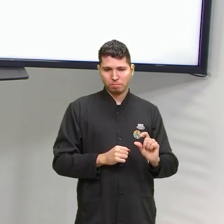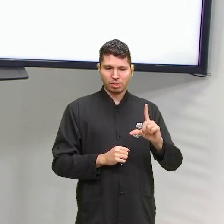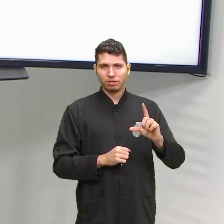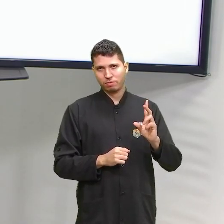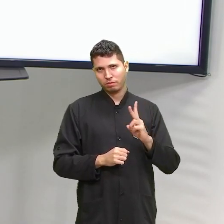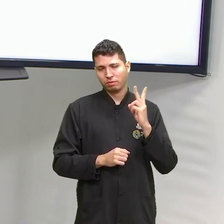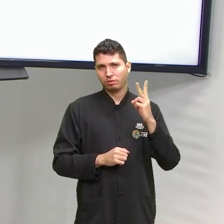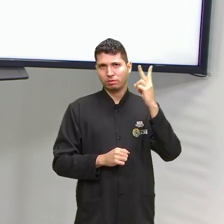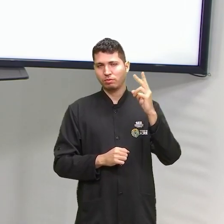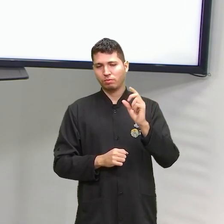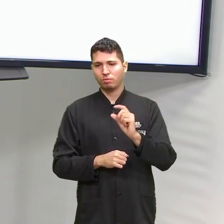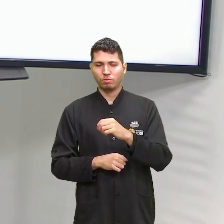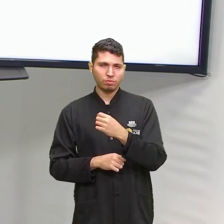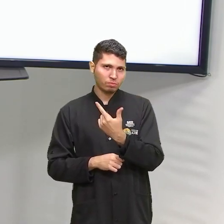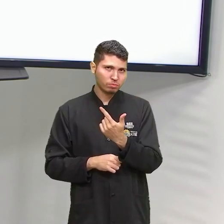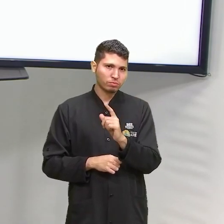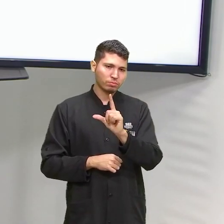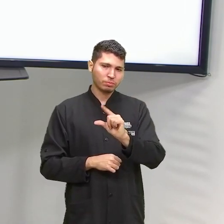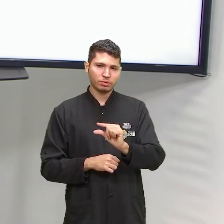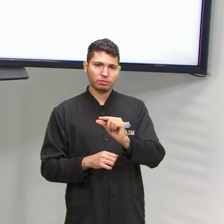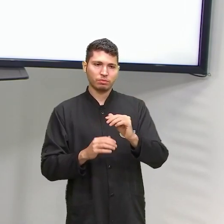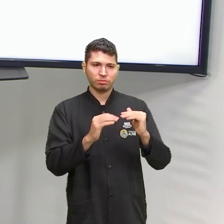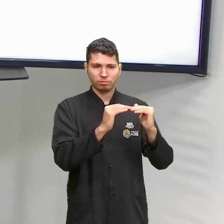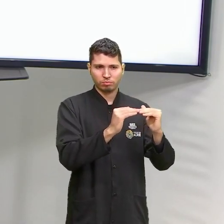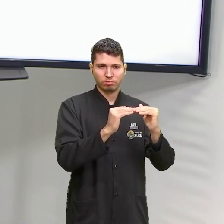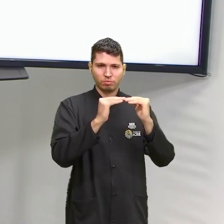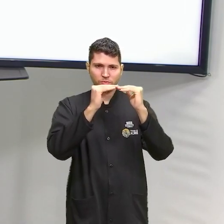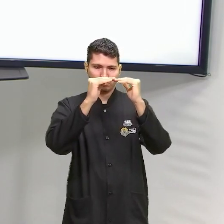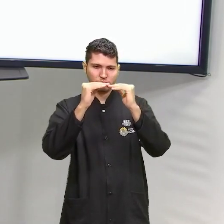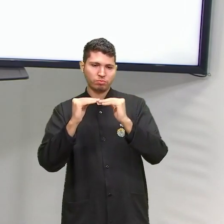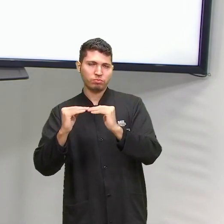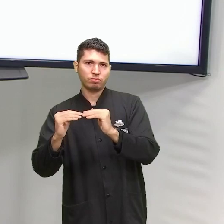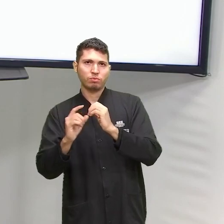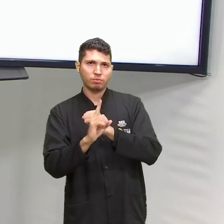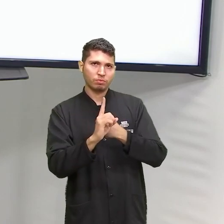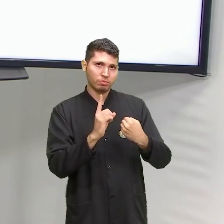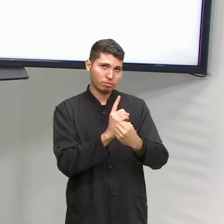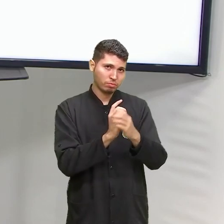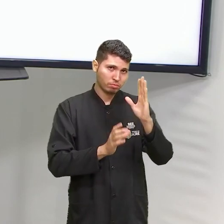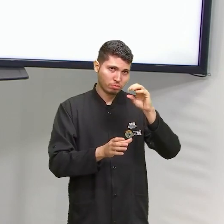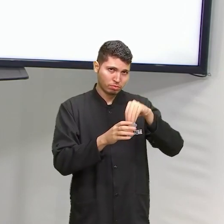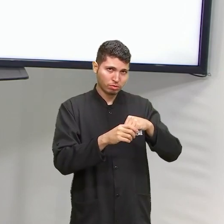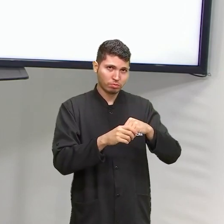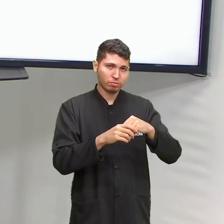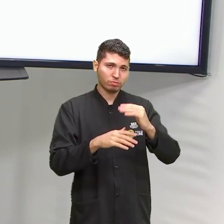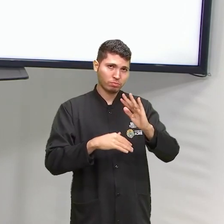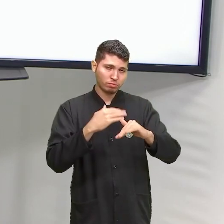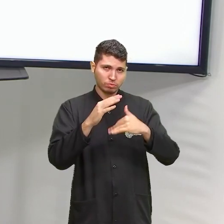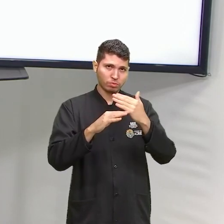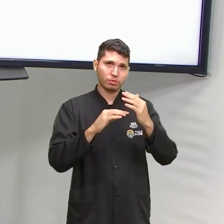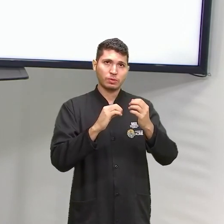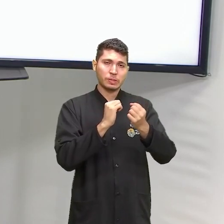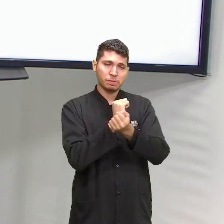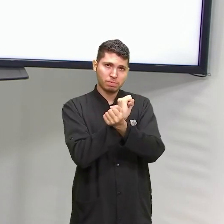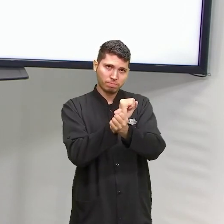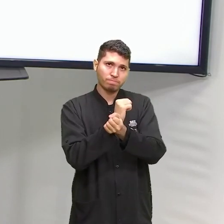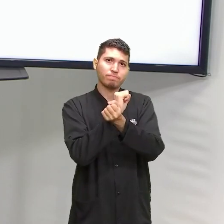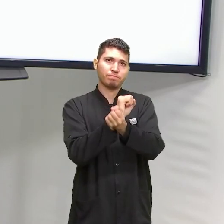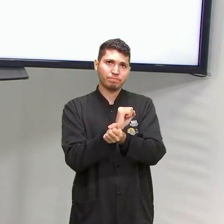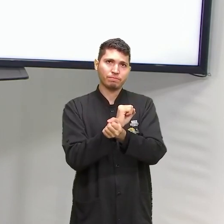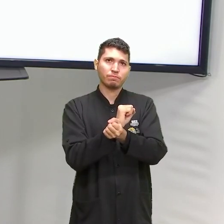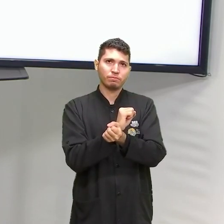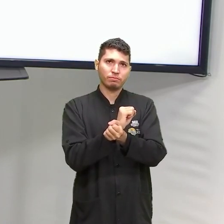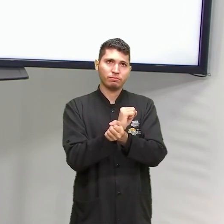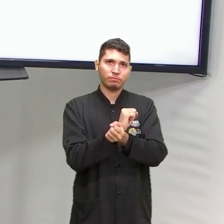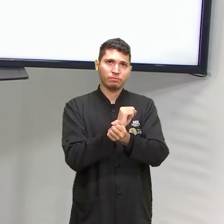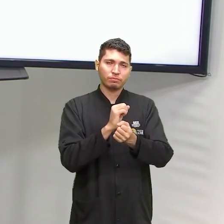ou seja, reafirmar a existência de hierarquias sociais dentro do processo de escravização, ok? Isso faz com que a gente perceba